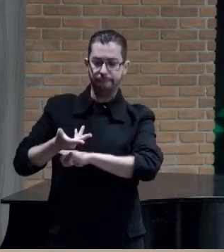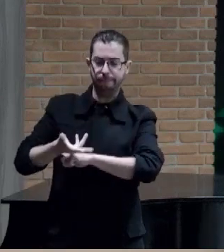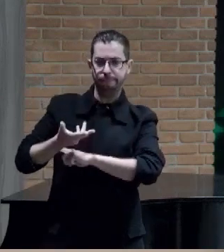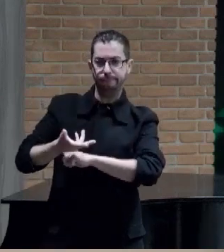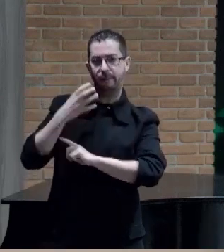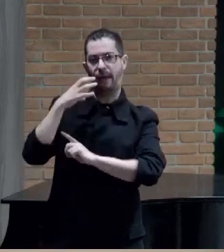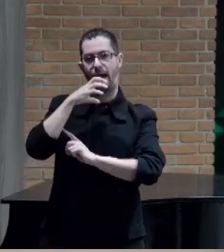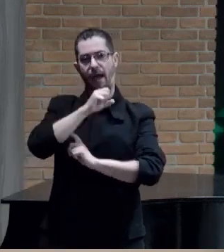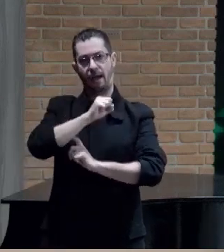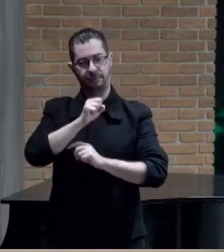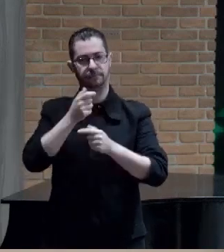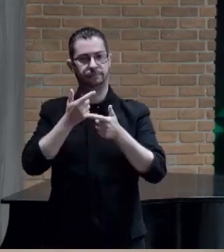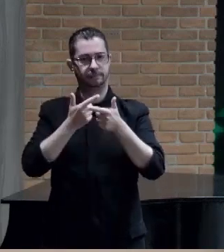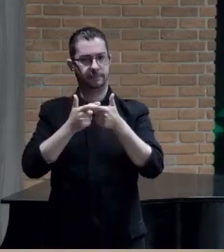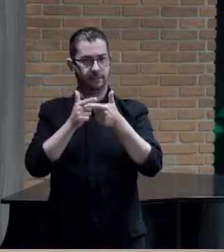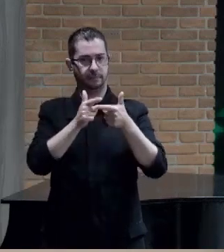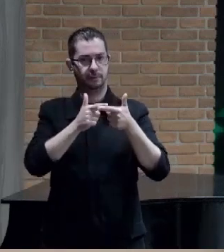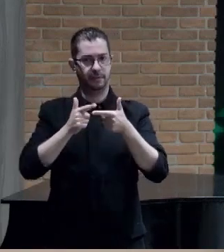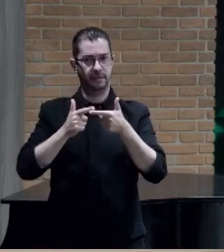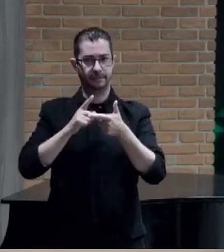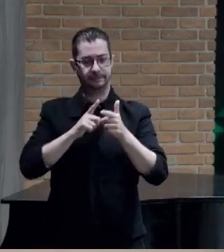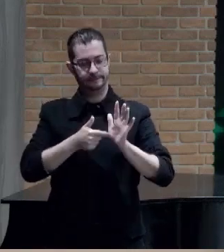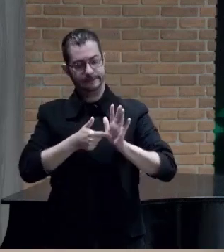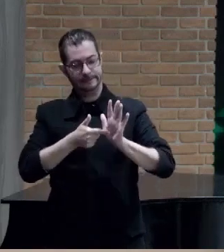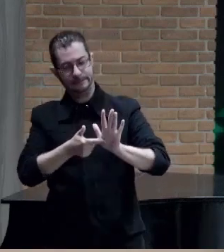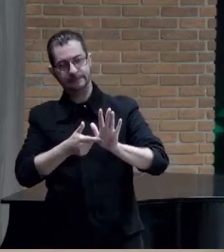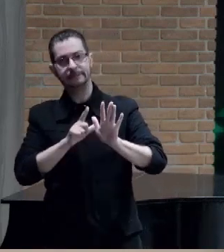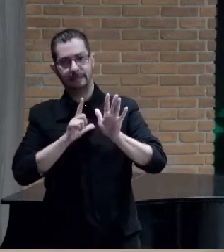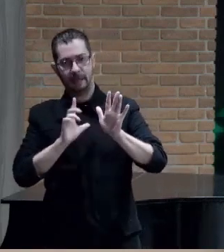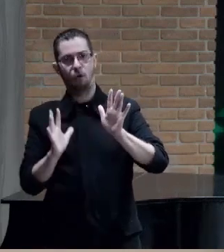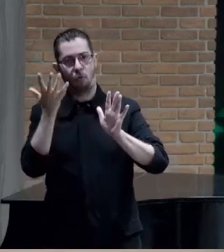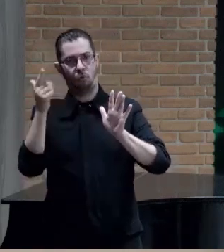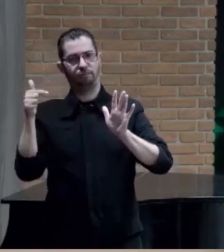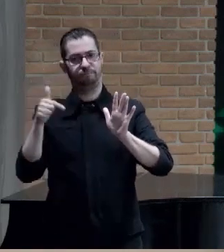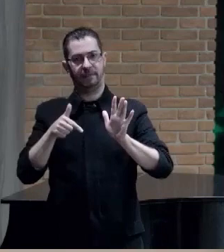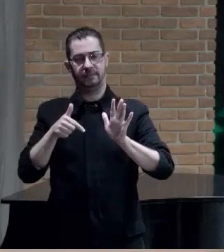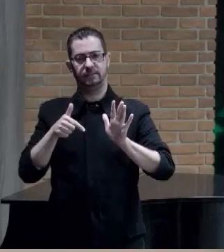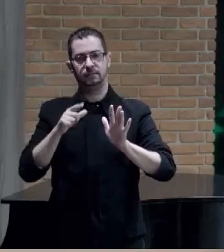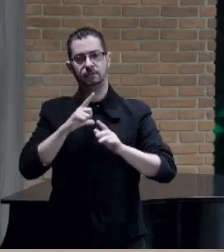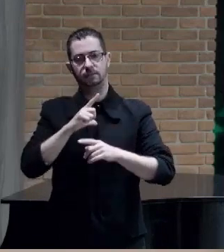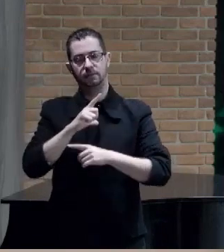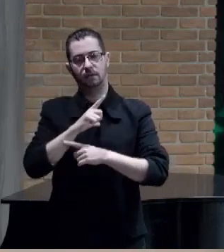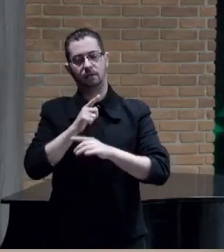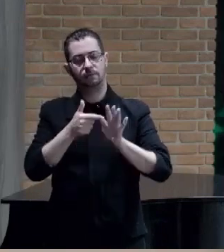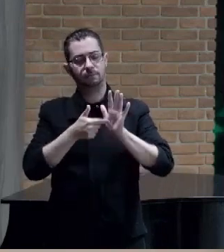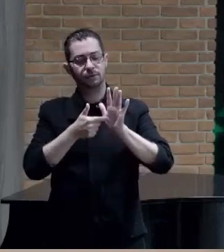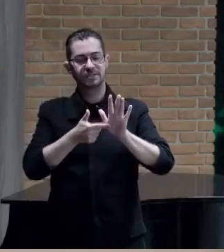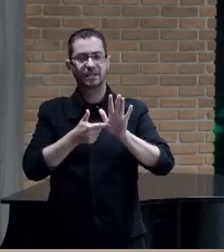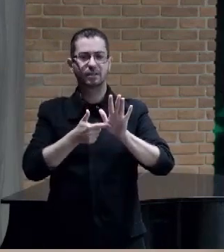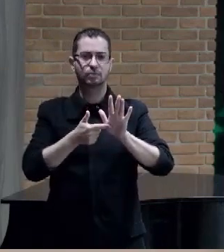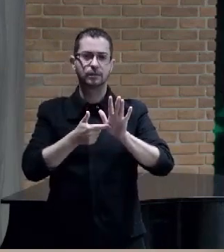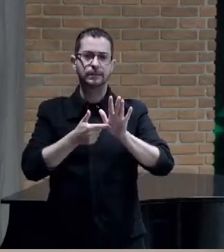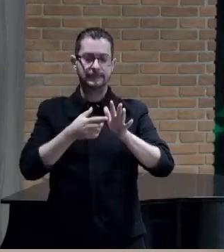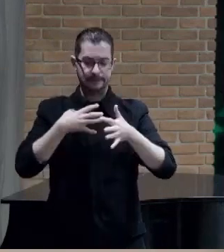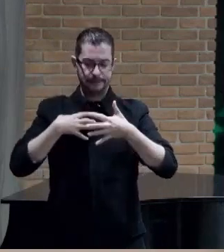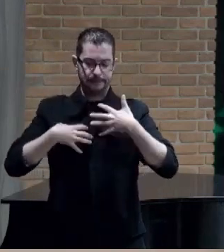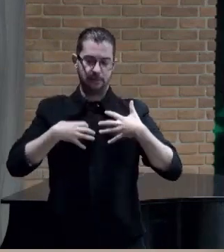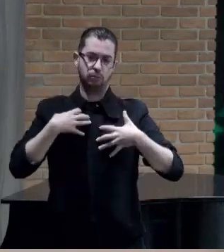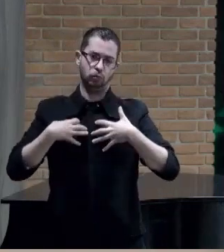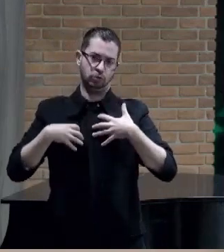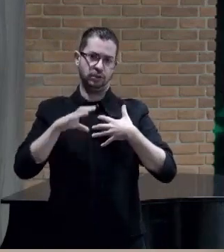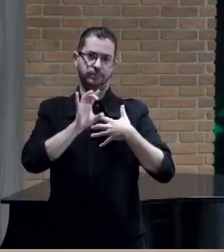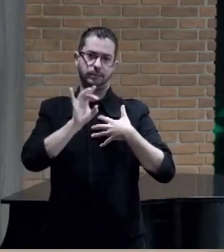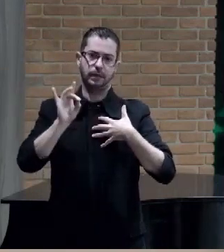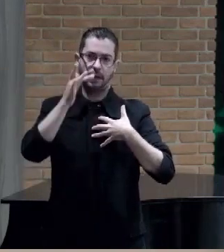toda essa situação. Então isso tem realmente trazido muita angústia para cada um de